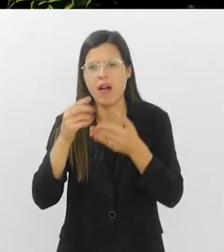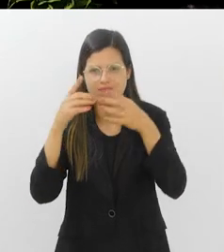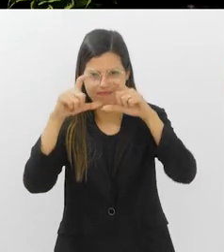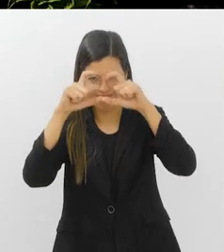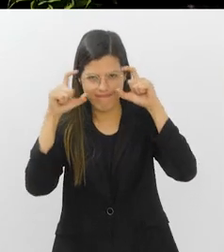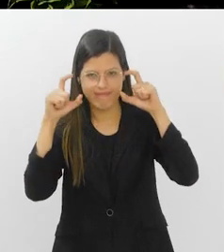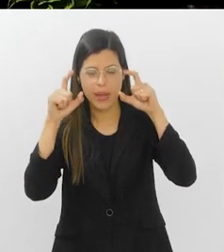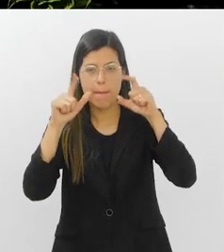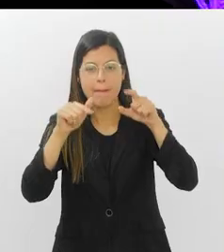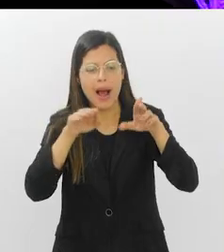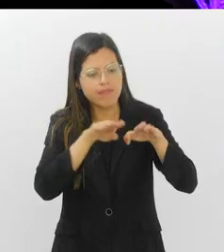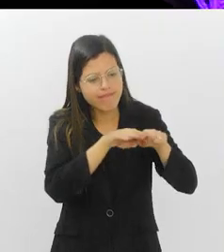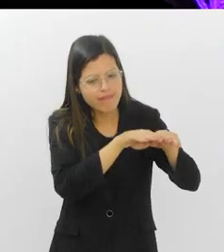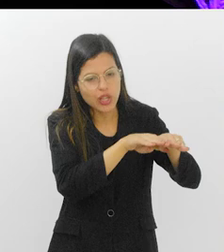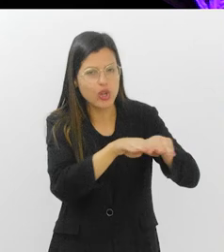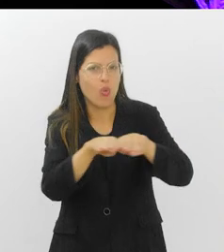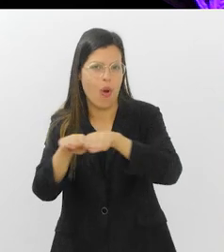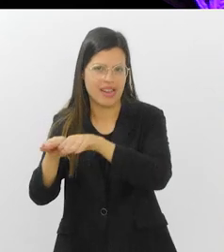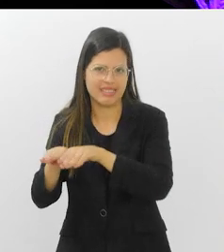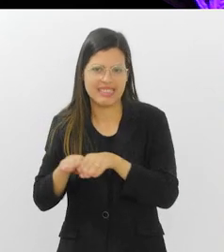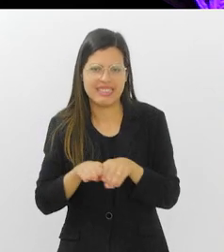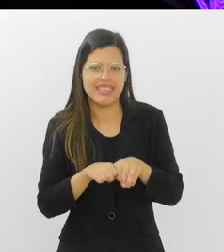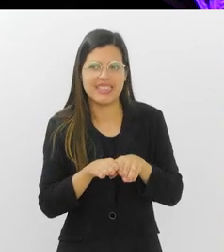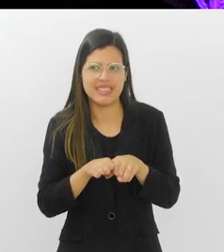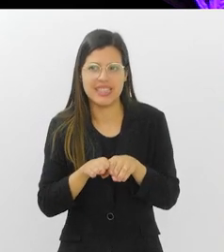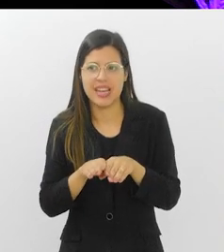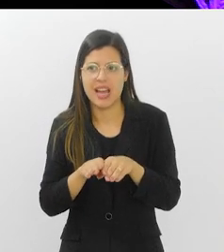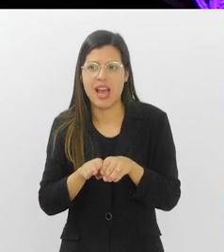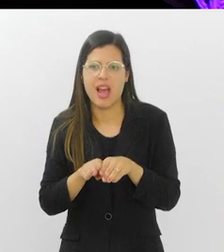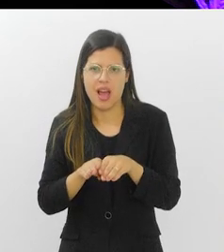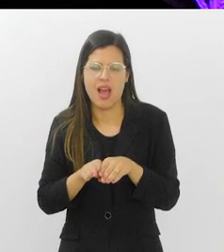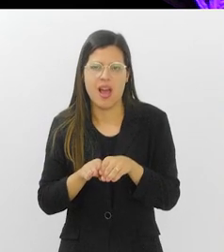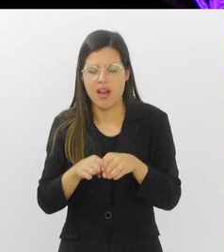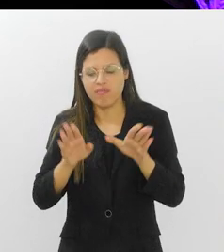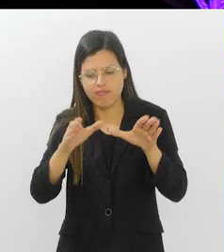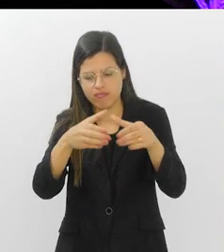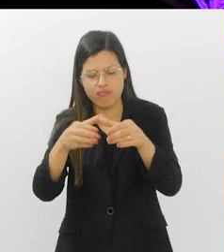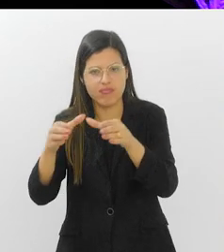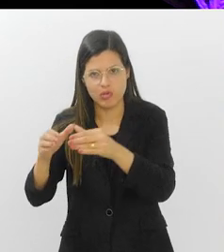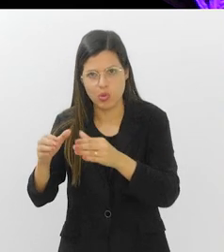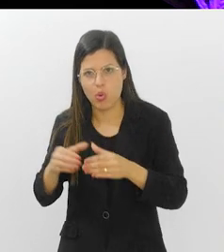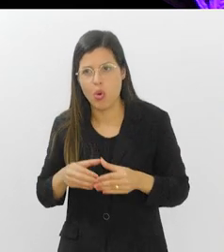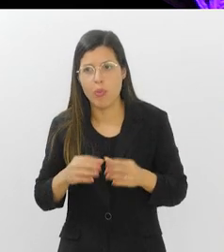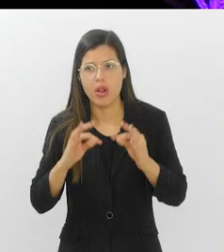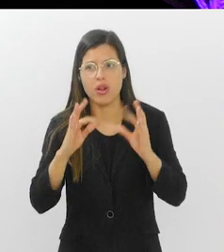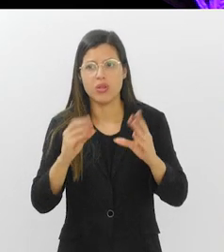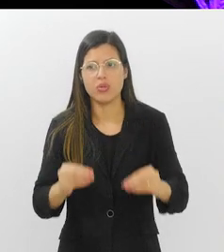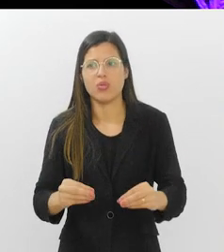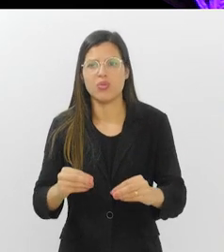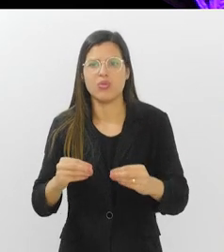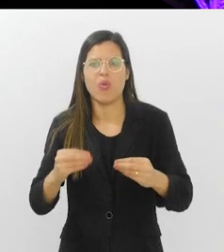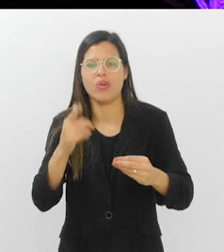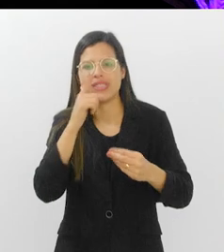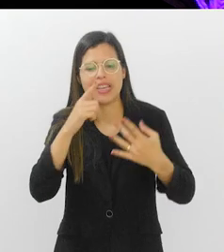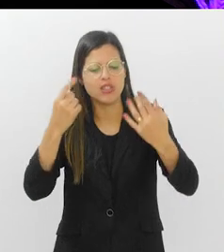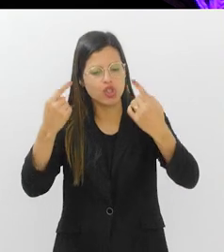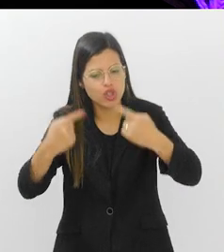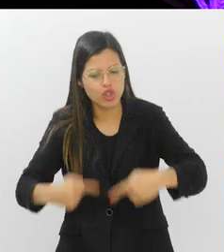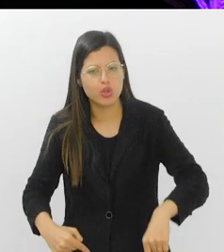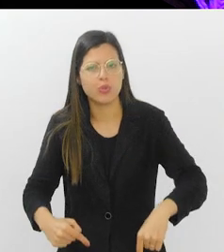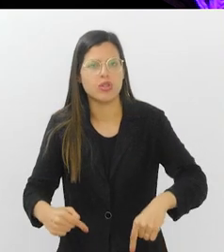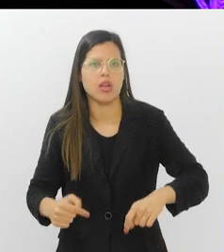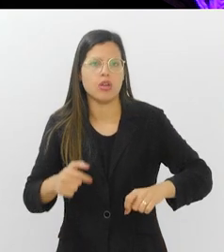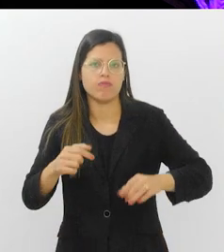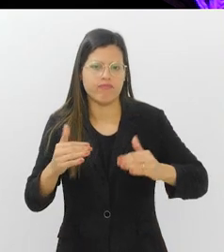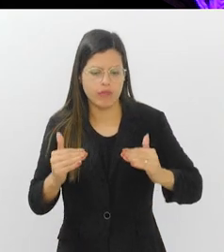nivelar e mesmo entre os beun é uma forma de nivelar e as condições para que todo mundo né Para que você dispute